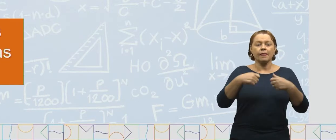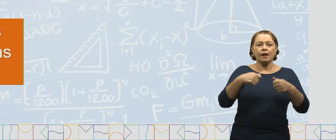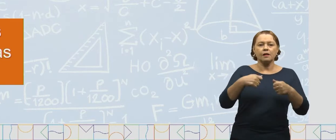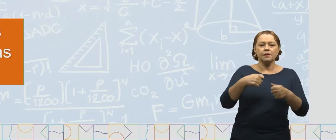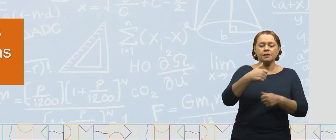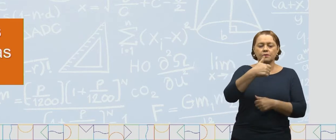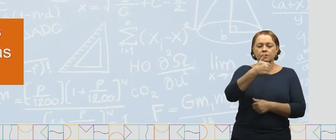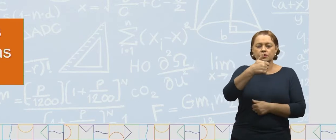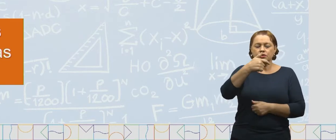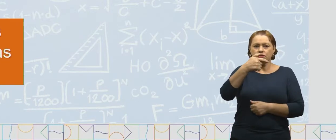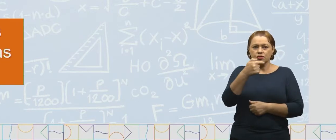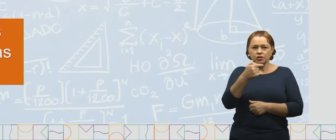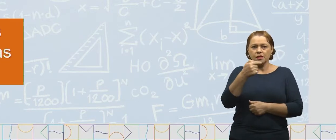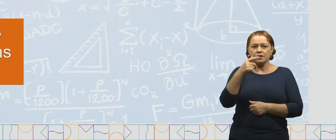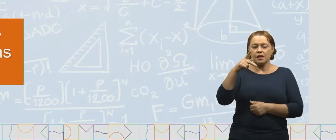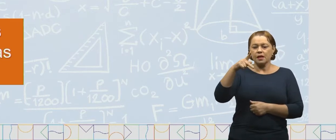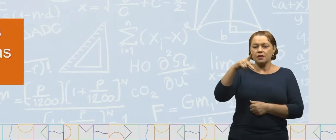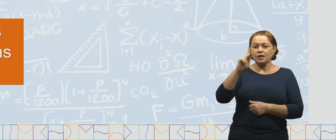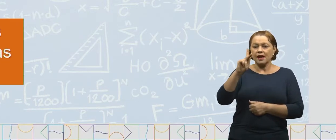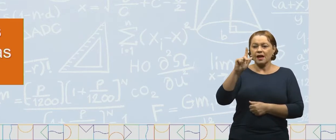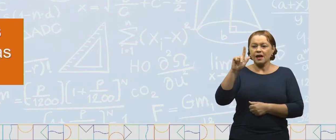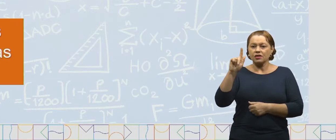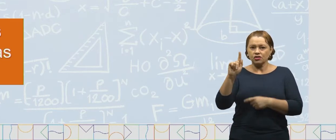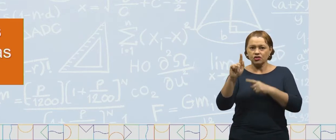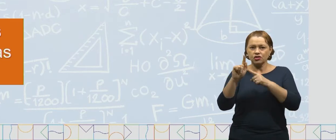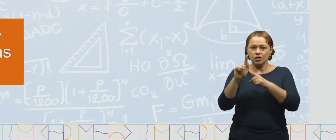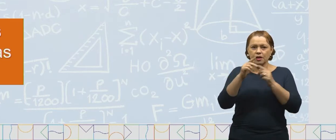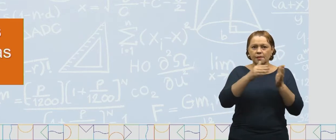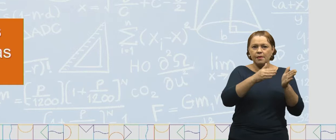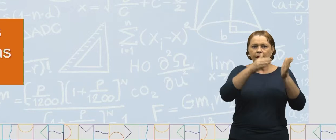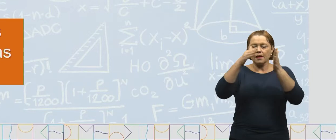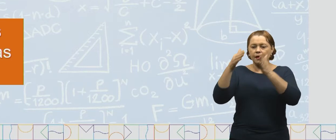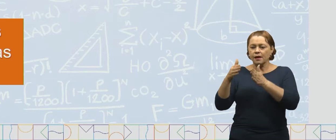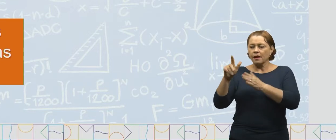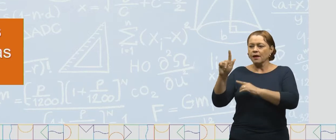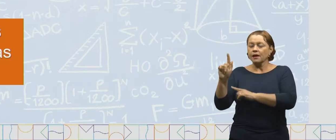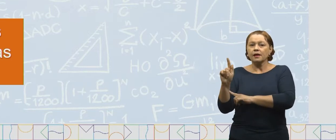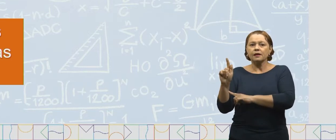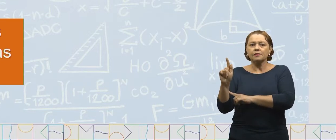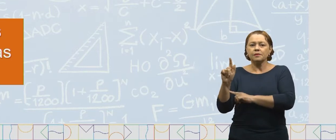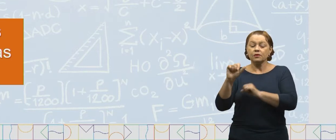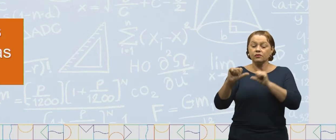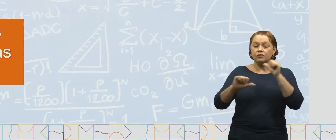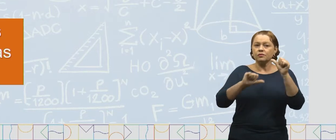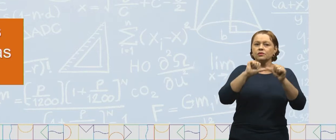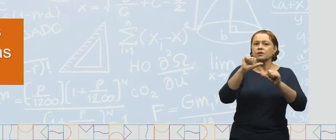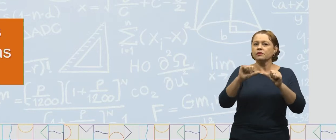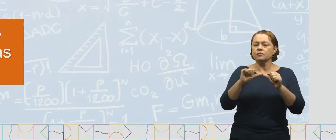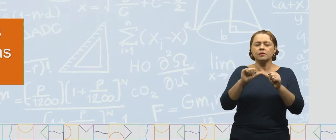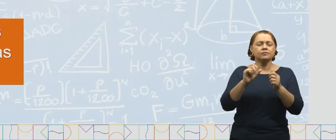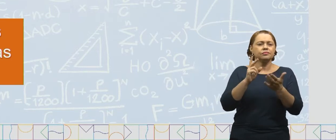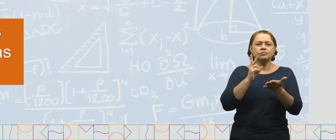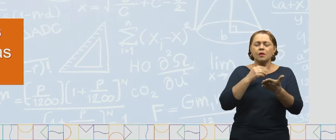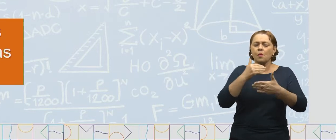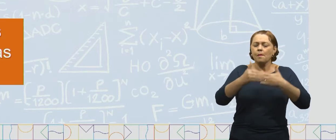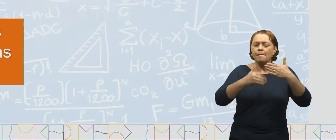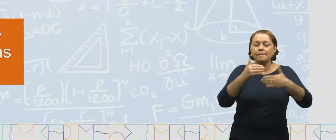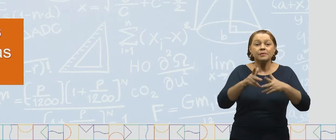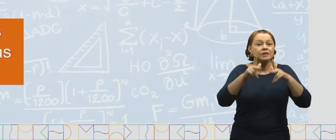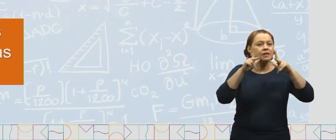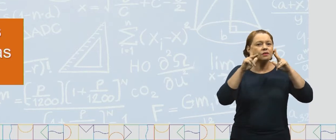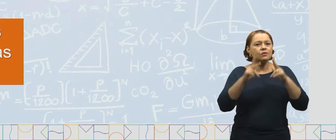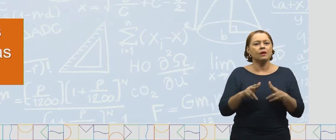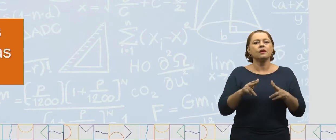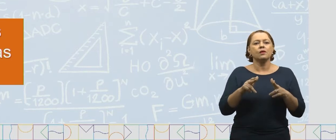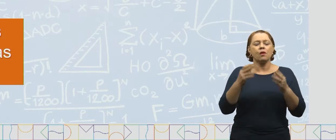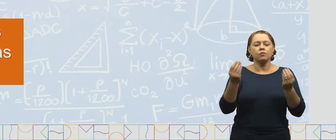17 quilogramas para gramas. Observe aí. Vamos proceder da mesma maneira,